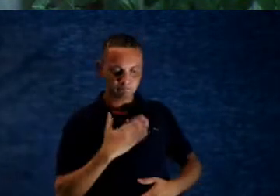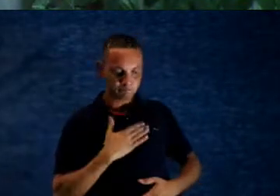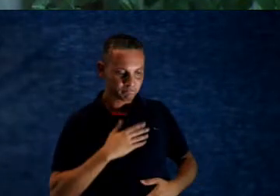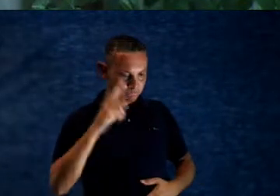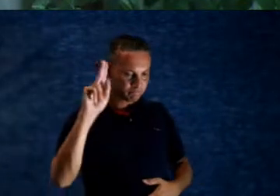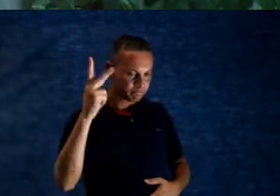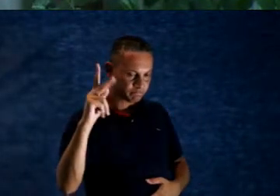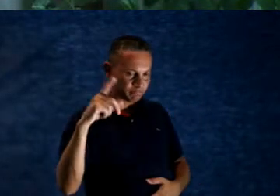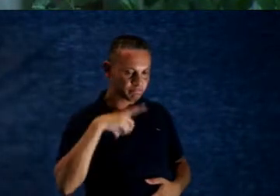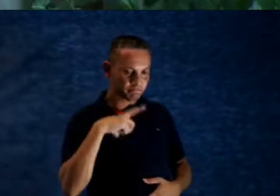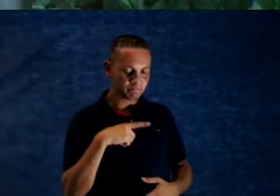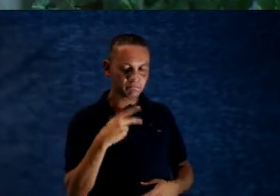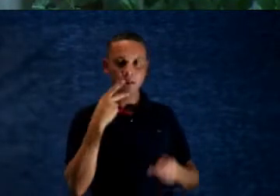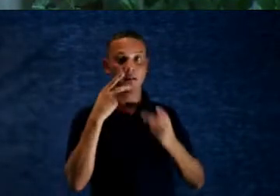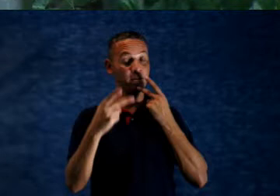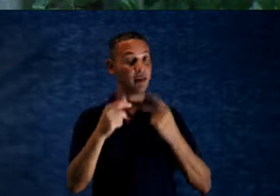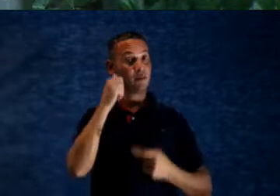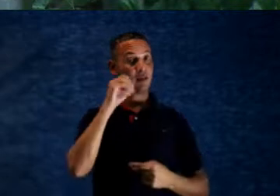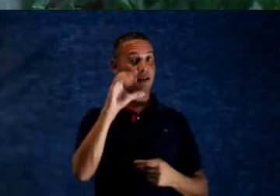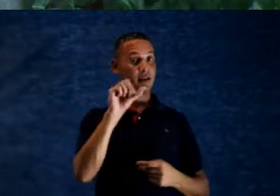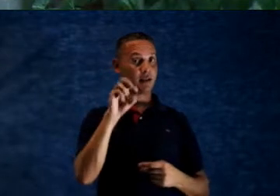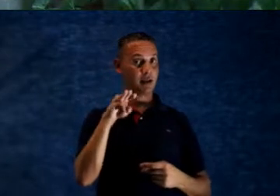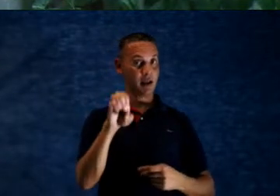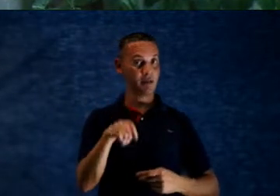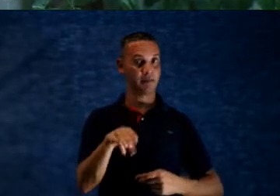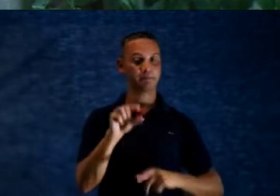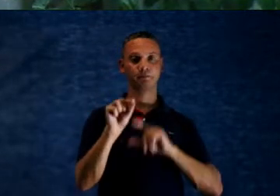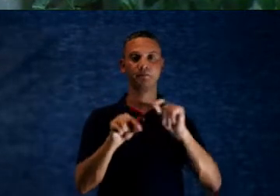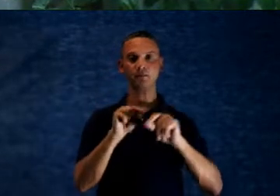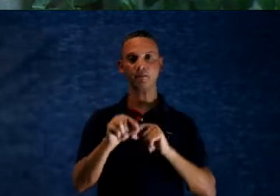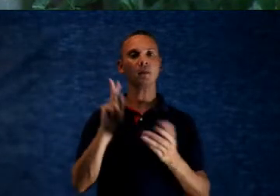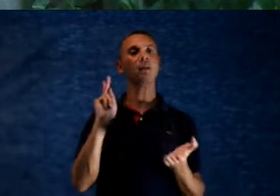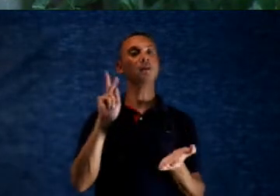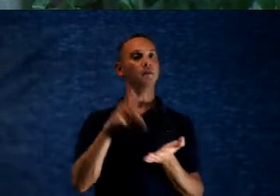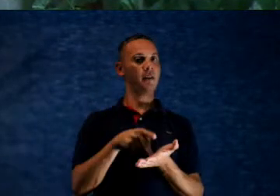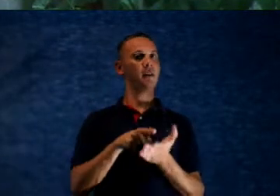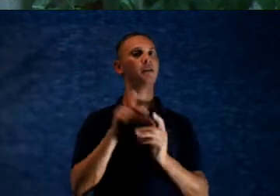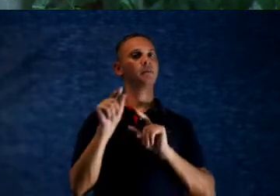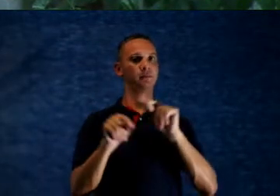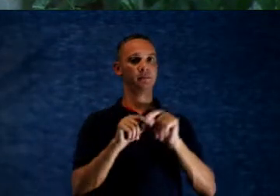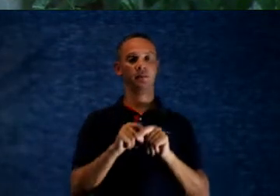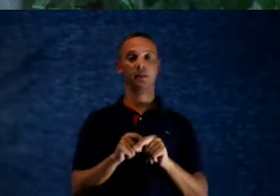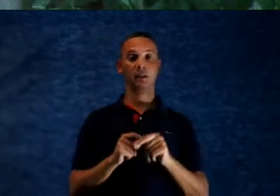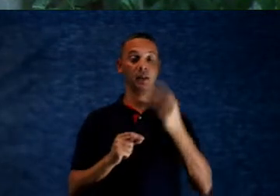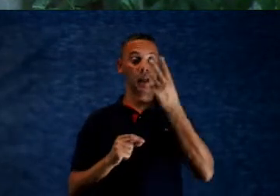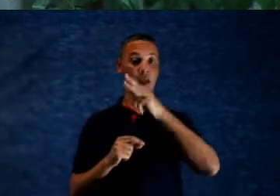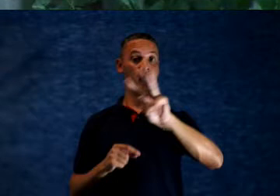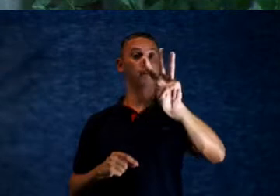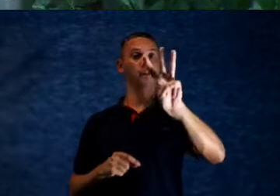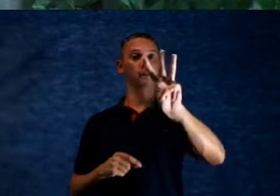no currículo da minha vida, diz Carmen, esta vida biológica,